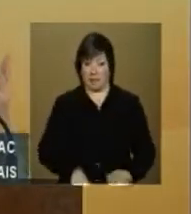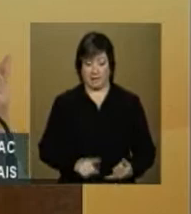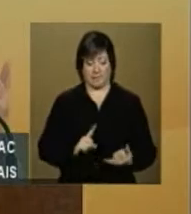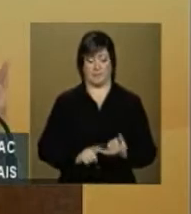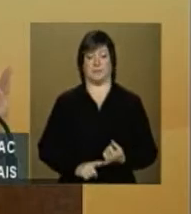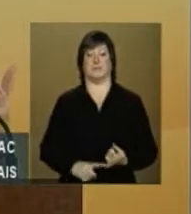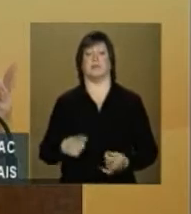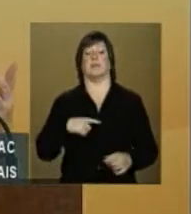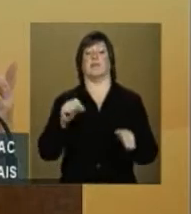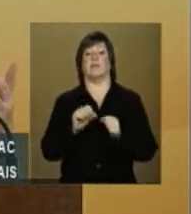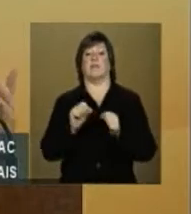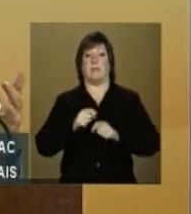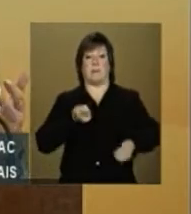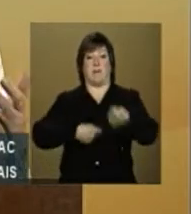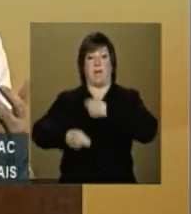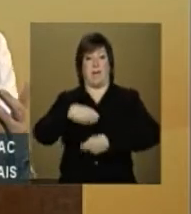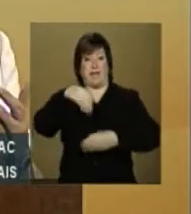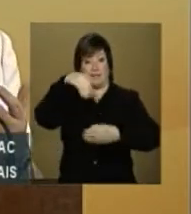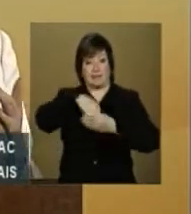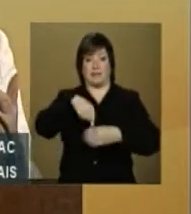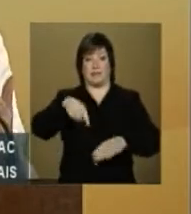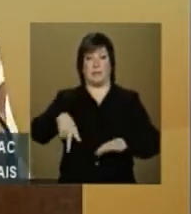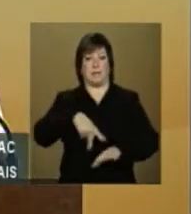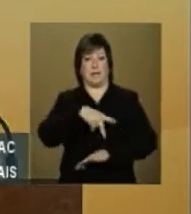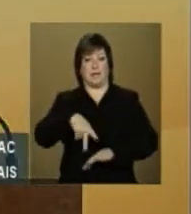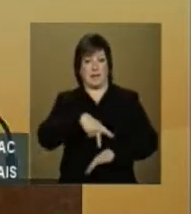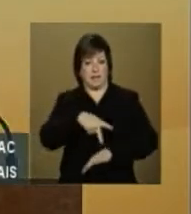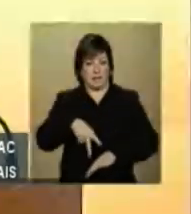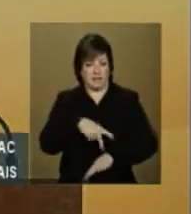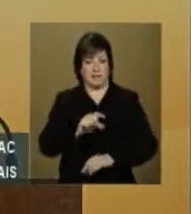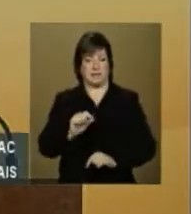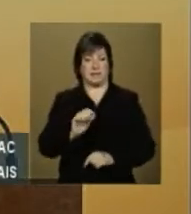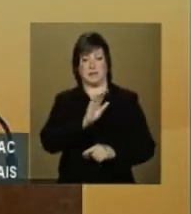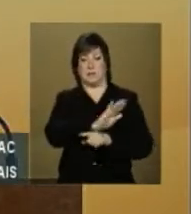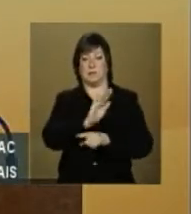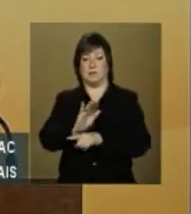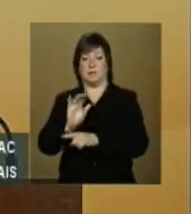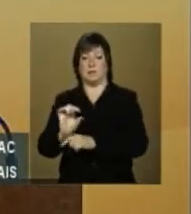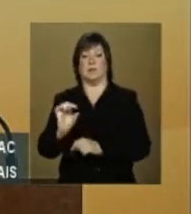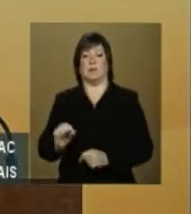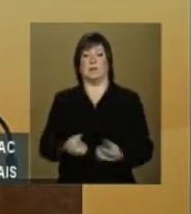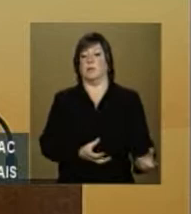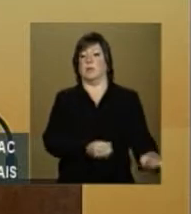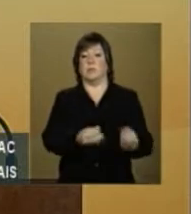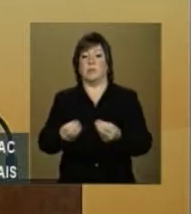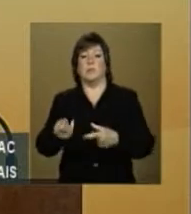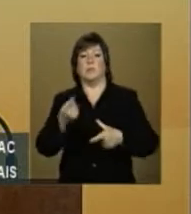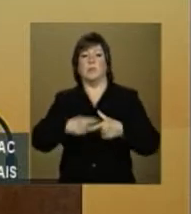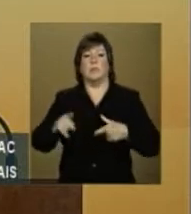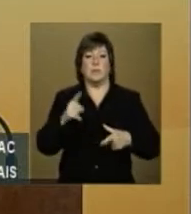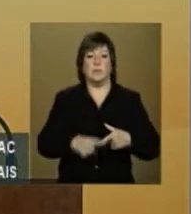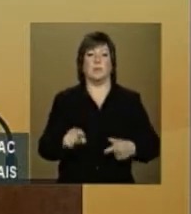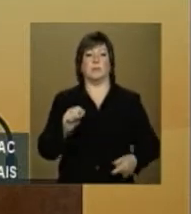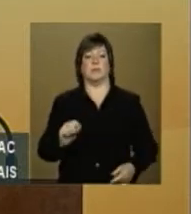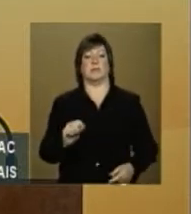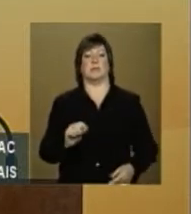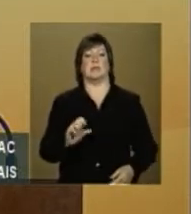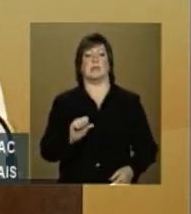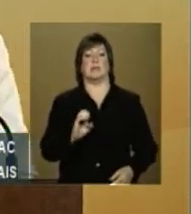criando um mercado interno e atendendo à demanda reprimida secular do nosso